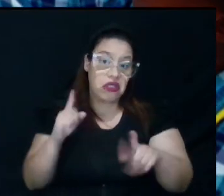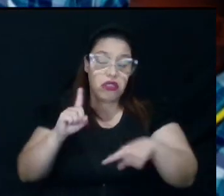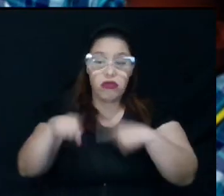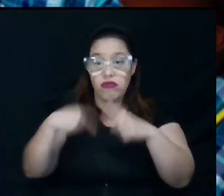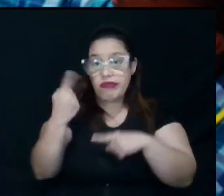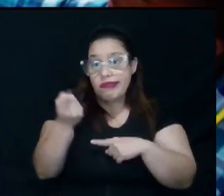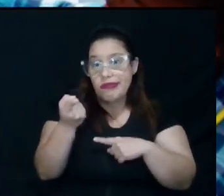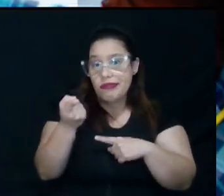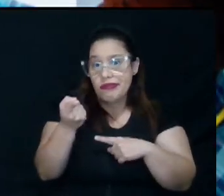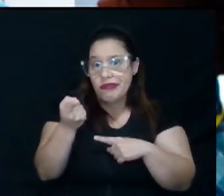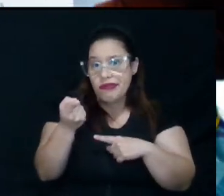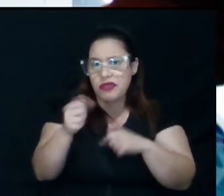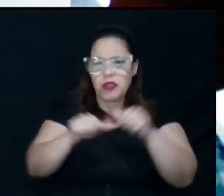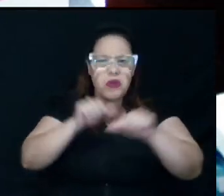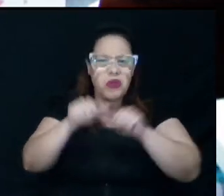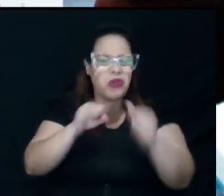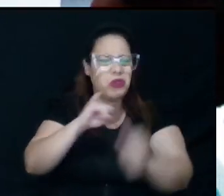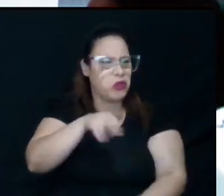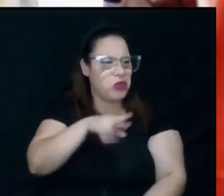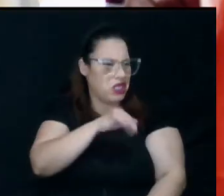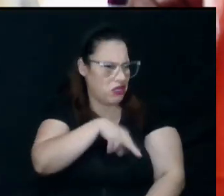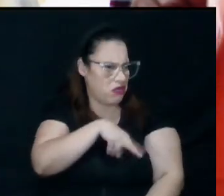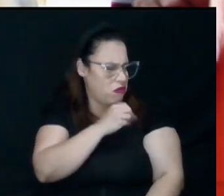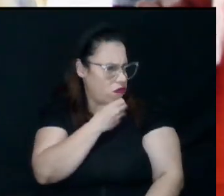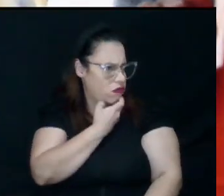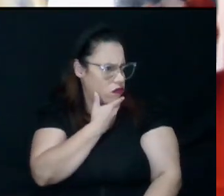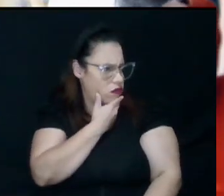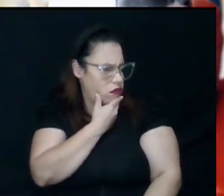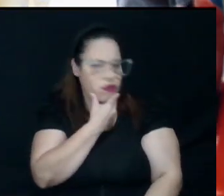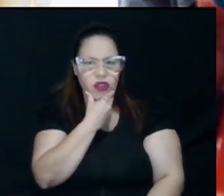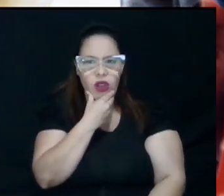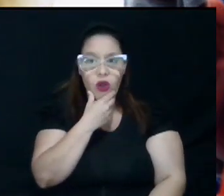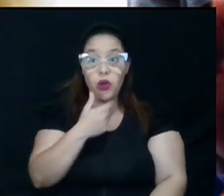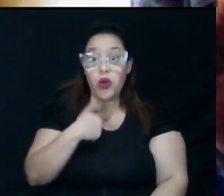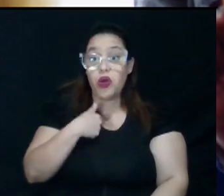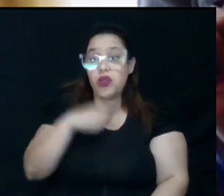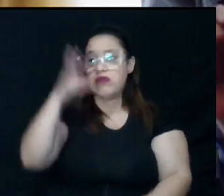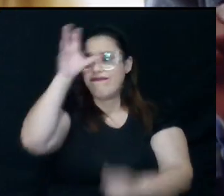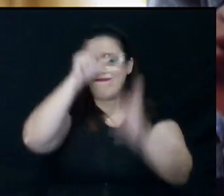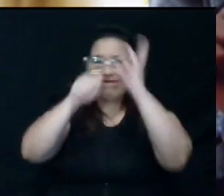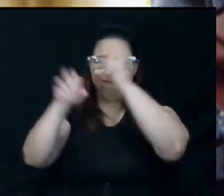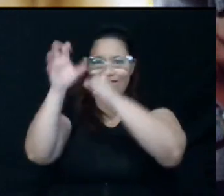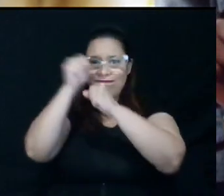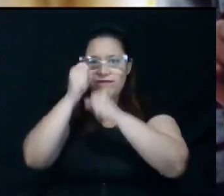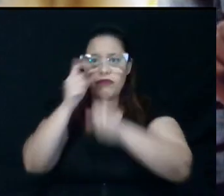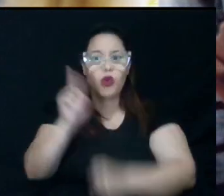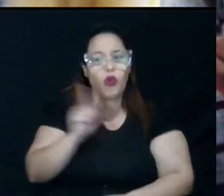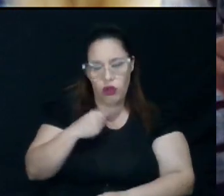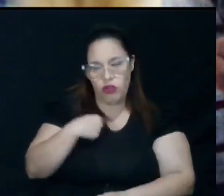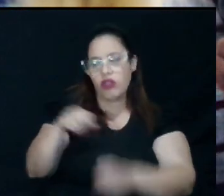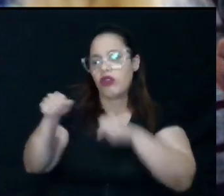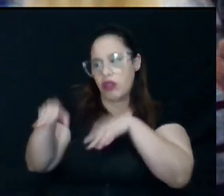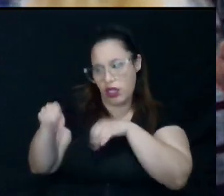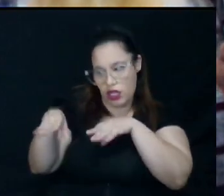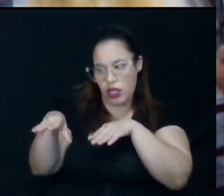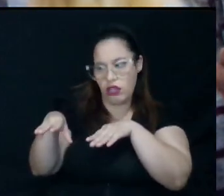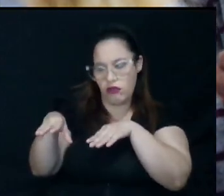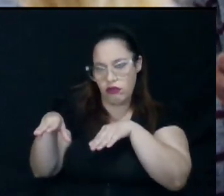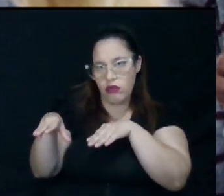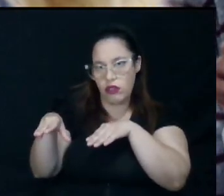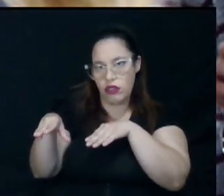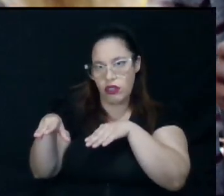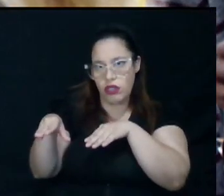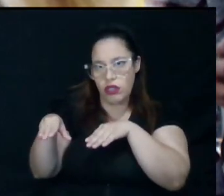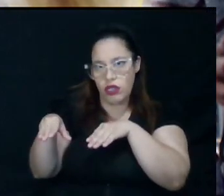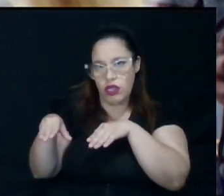ou não, Juliano? Tem que mudar. O jeito que eu aprendi não é o jeito que eu ensino. Então eu aprendi com uma aula extremamente